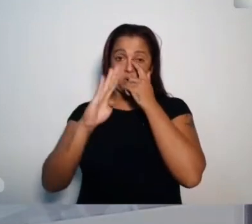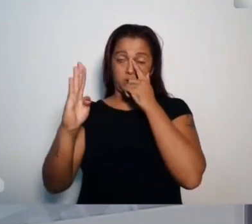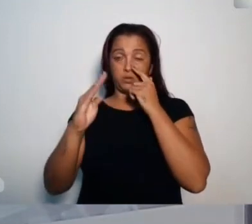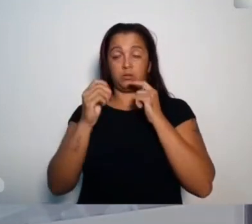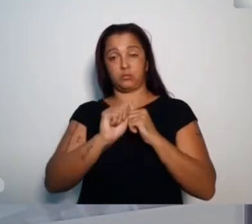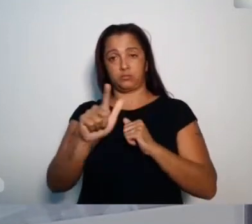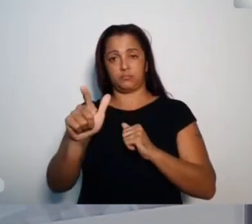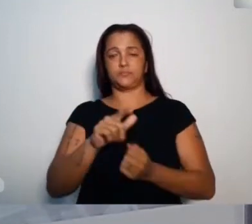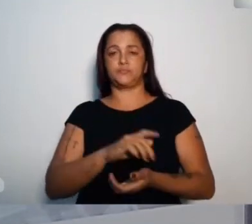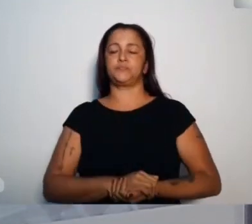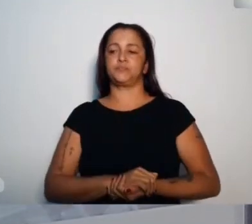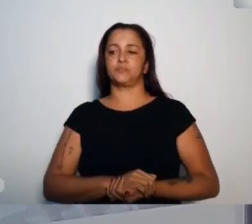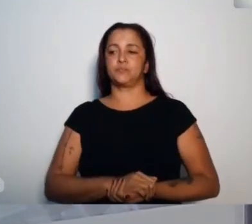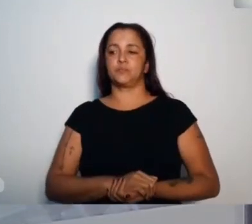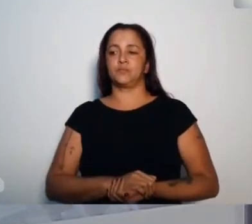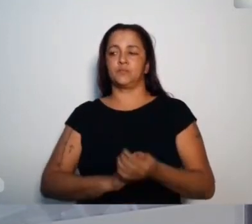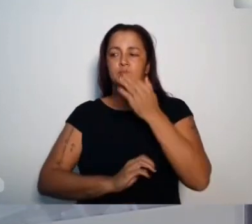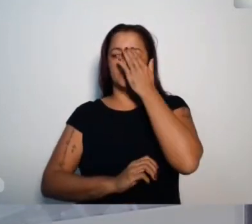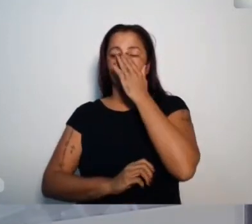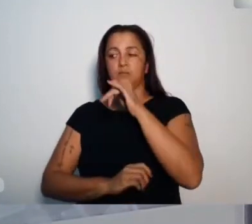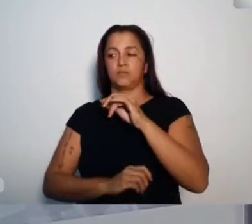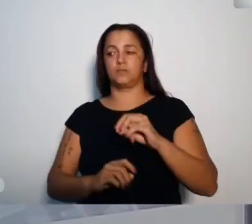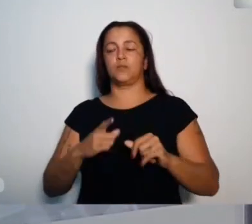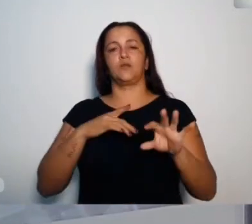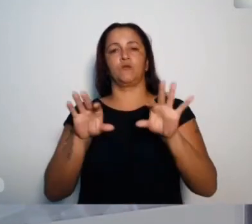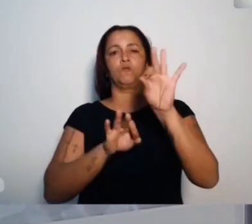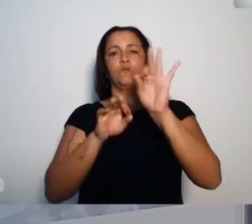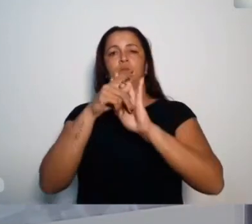Então, senhores, o projeto de lei